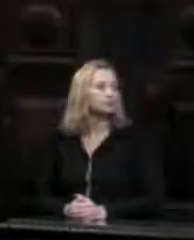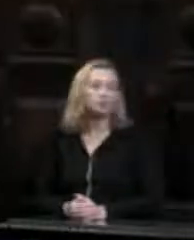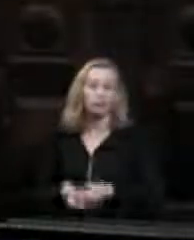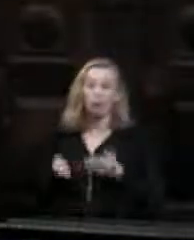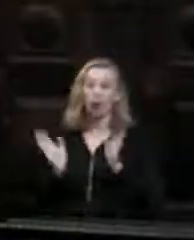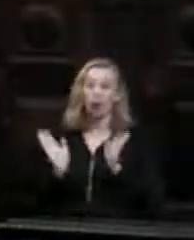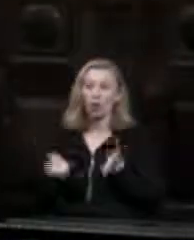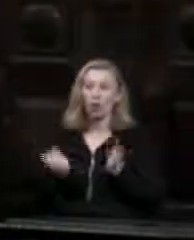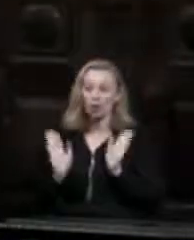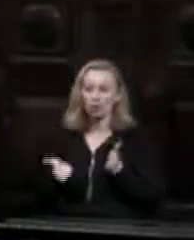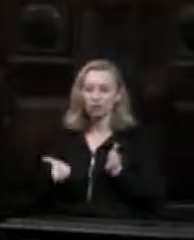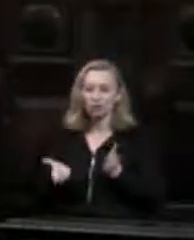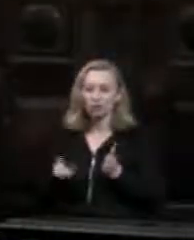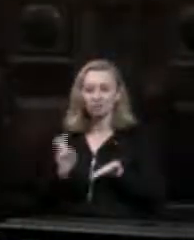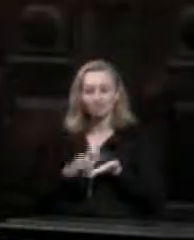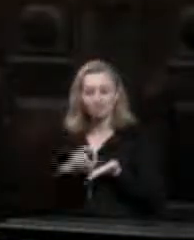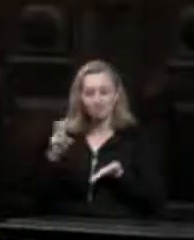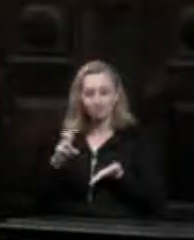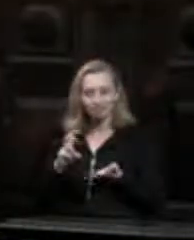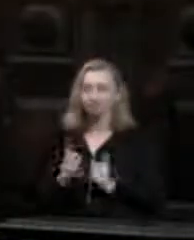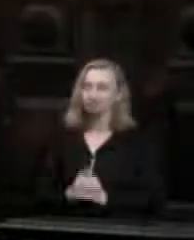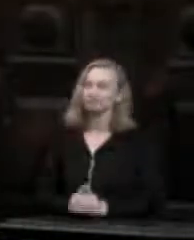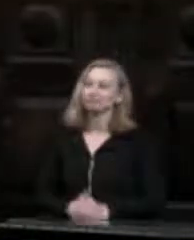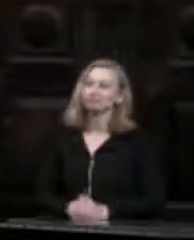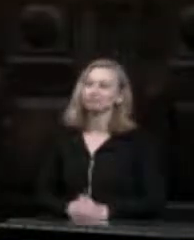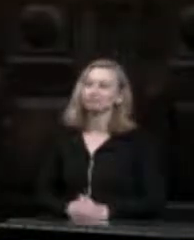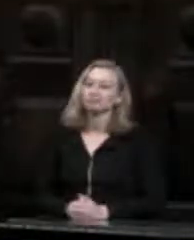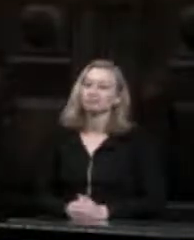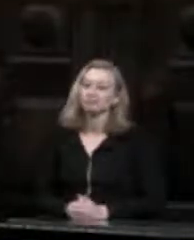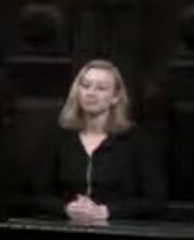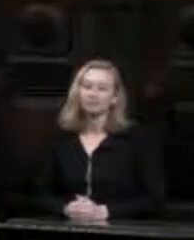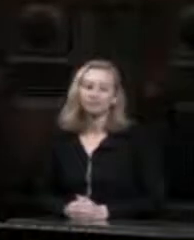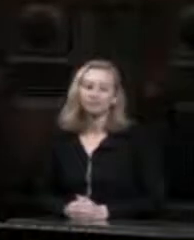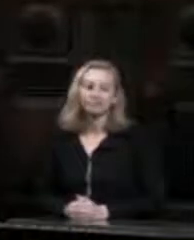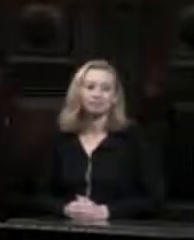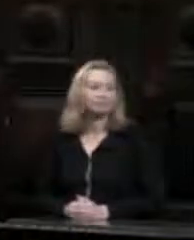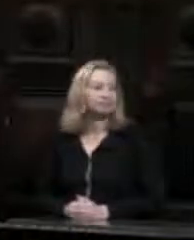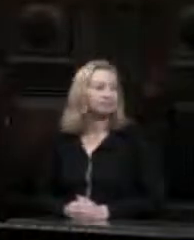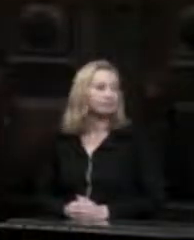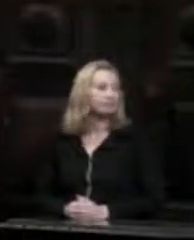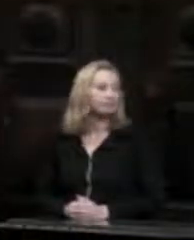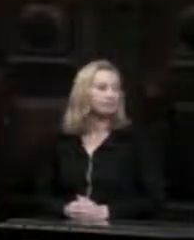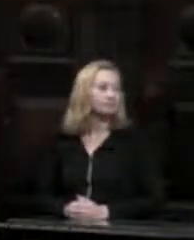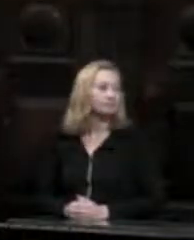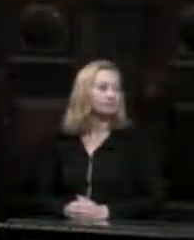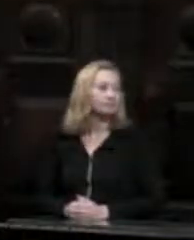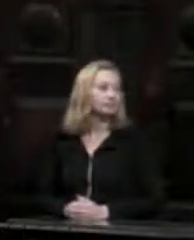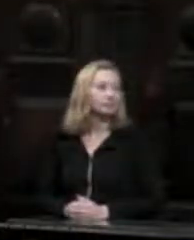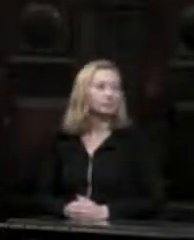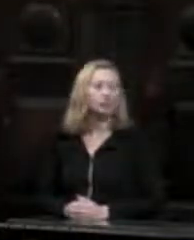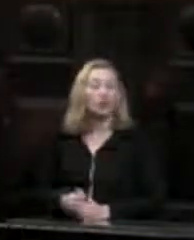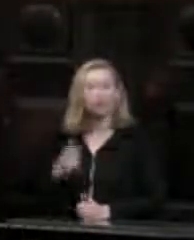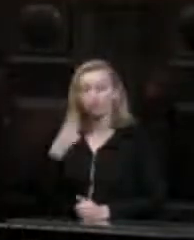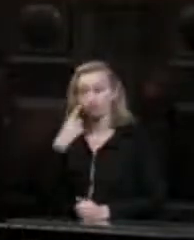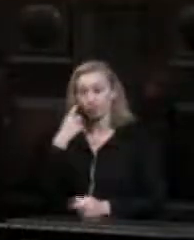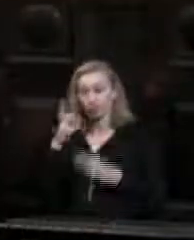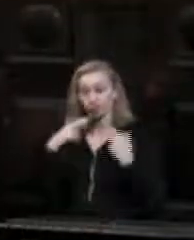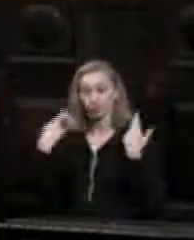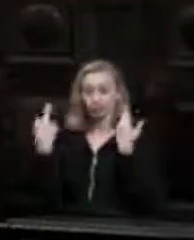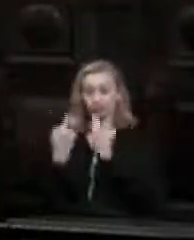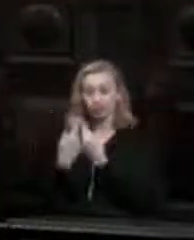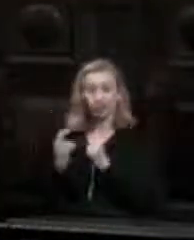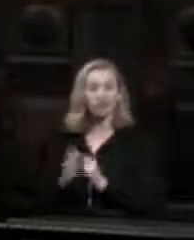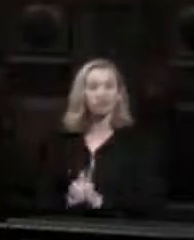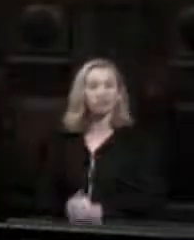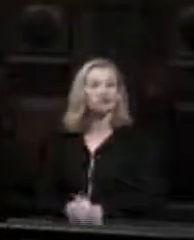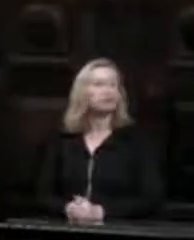Hoje, na parte da manhã, eu tive a honra de presidir uma comissão,